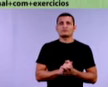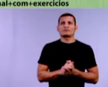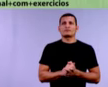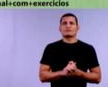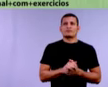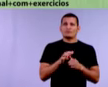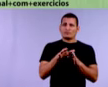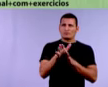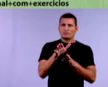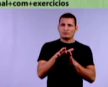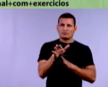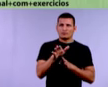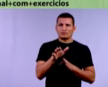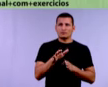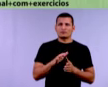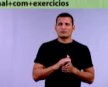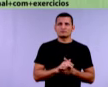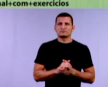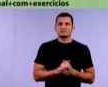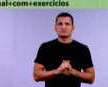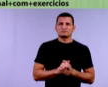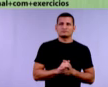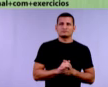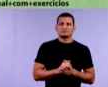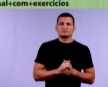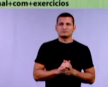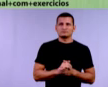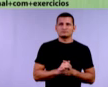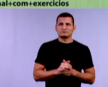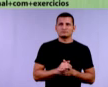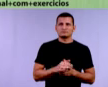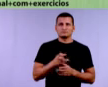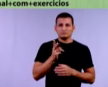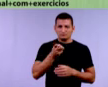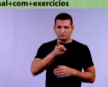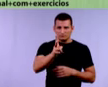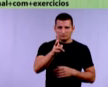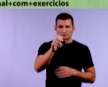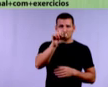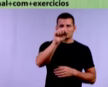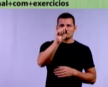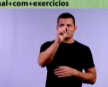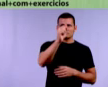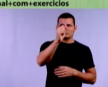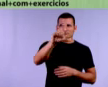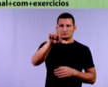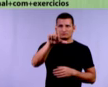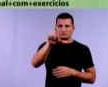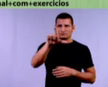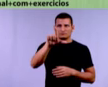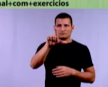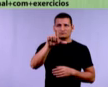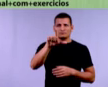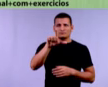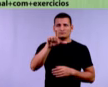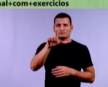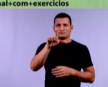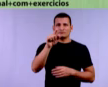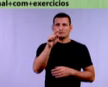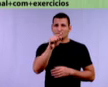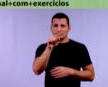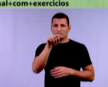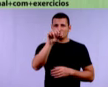é a seguinte: vai ficar sempre no singular, essa partícula ela não será apassivadora